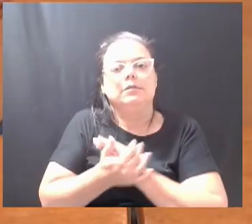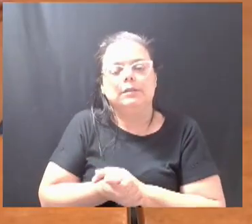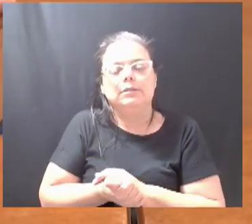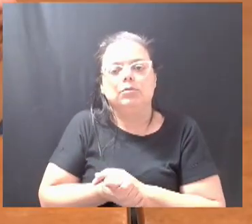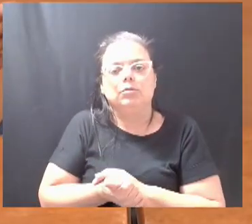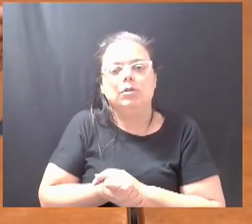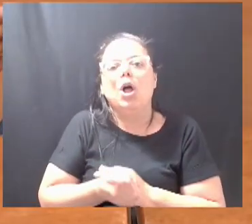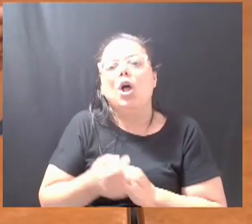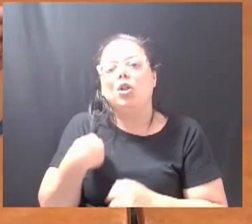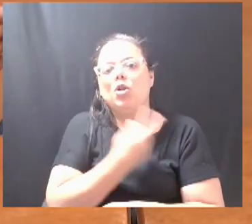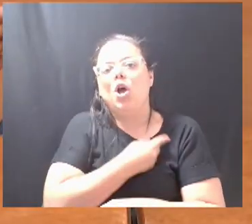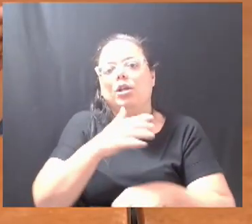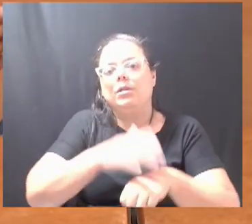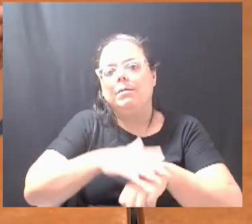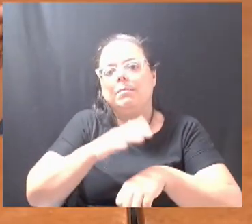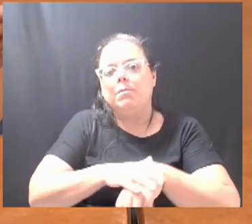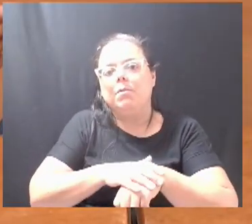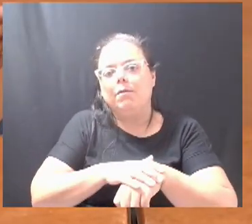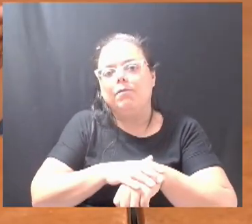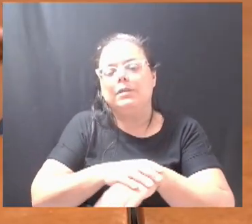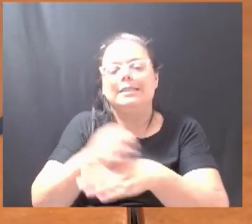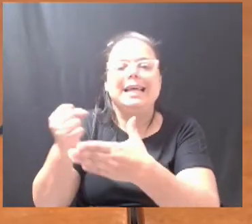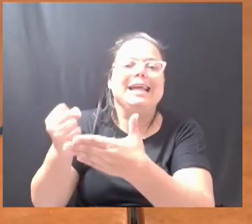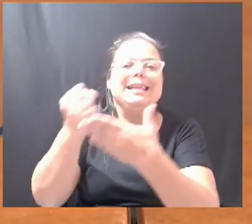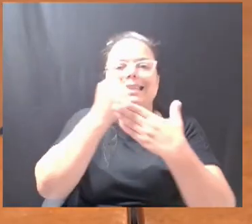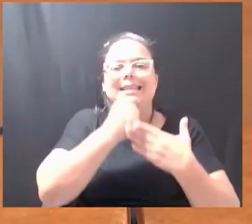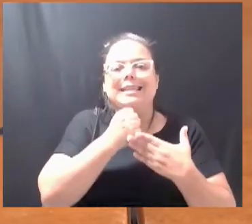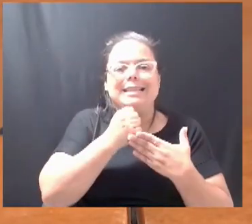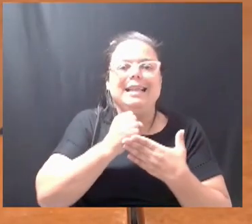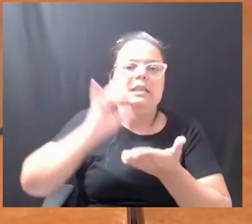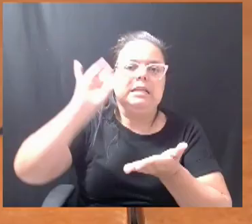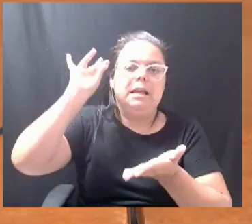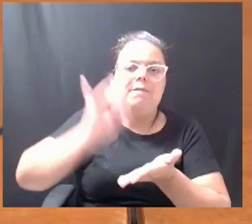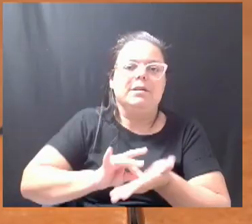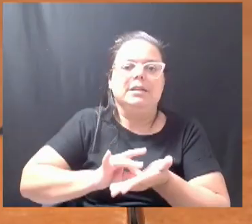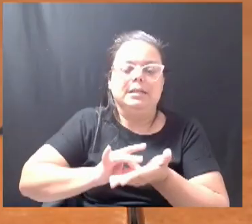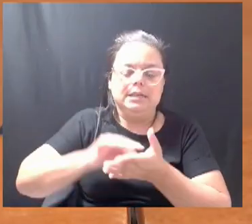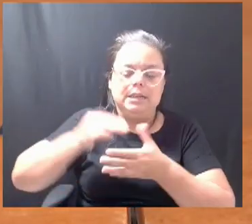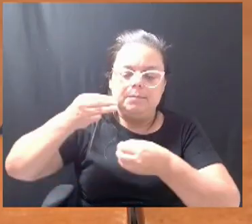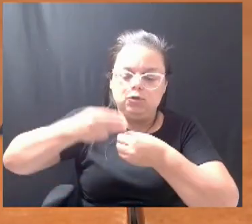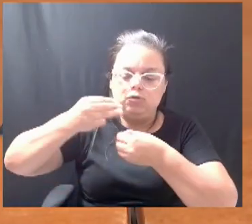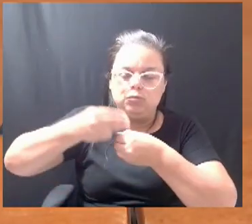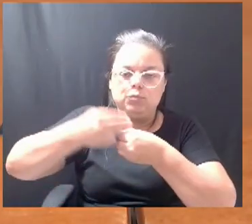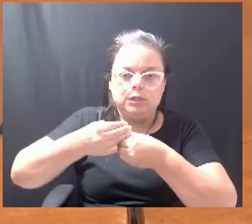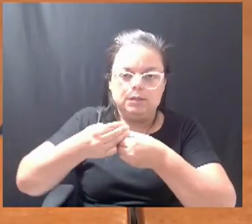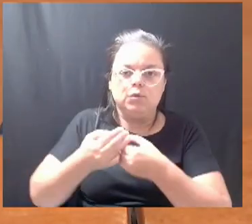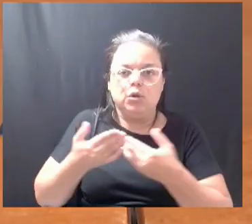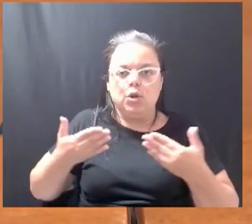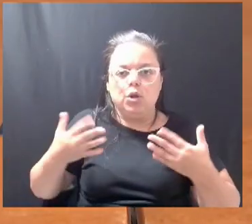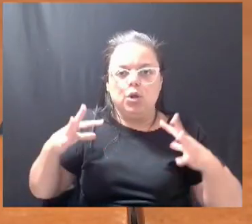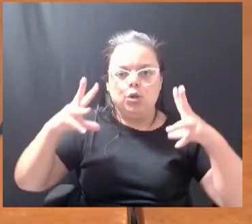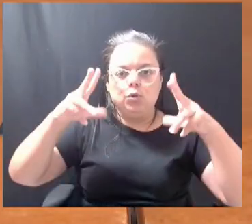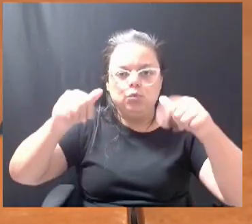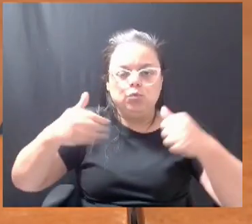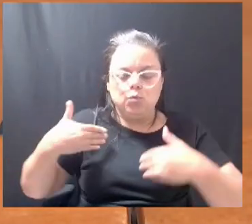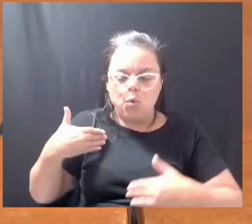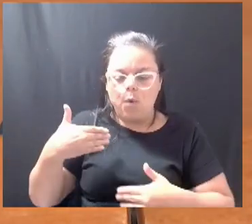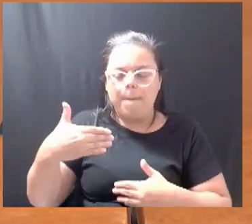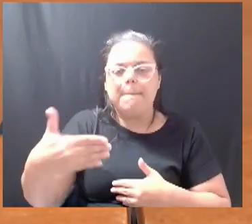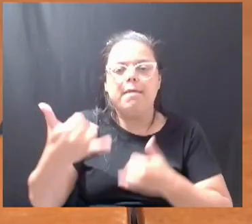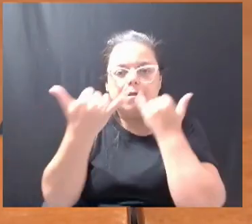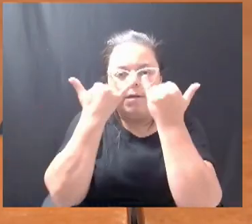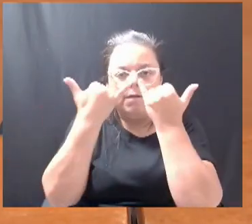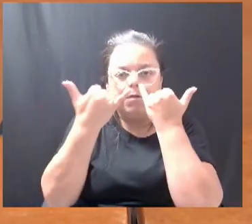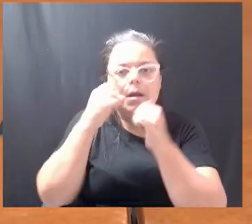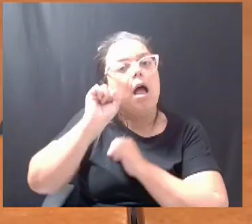para a realidade de um município. Tudo começa com informação. E aí sim, a